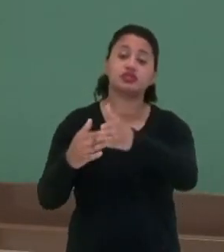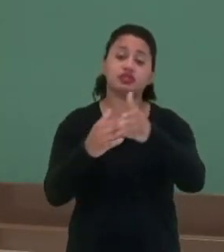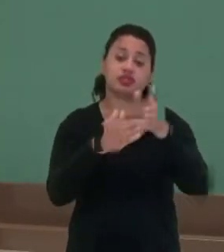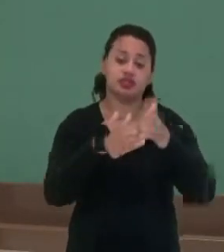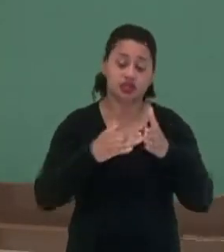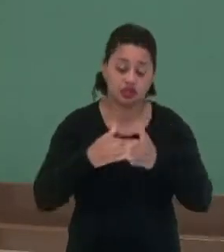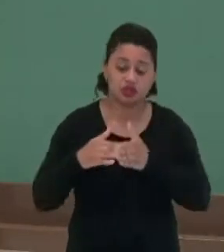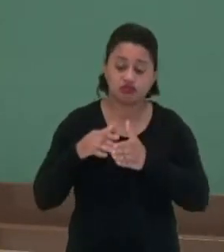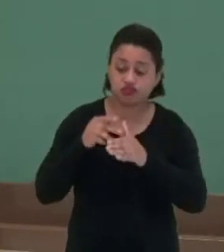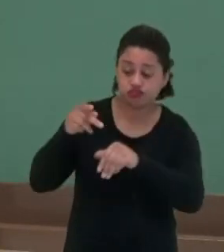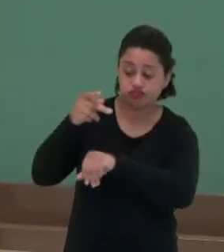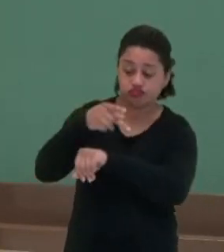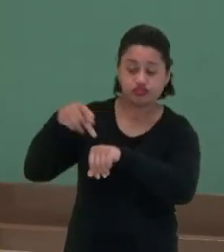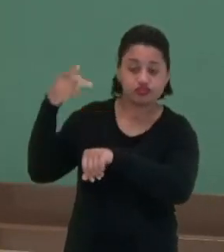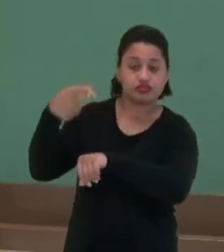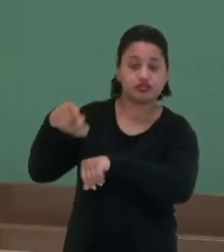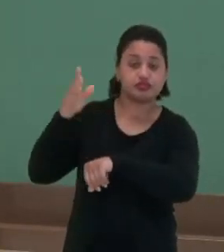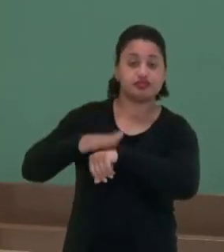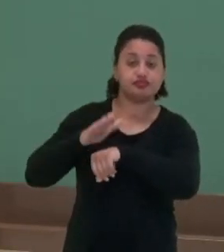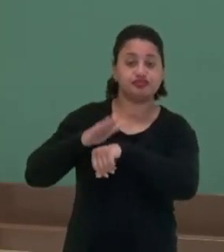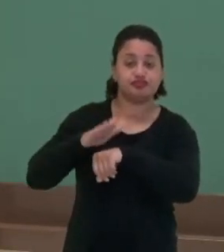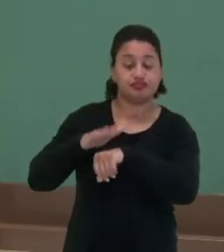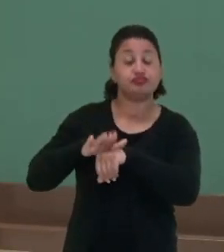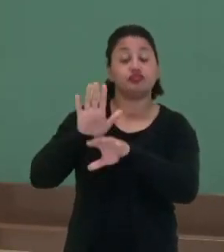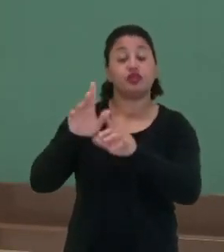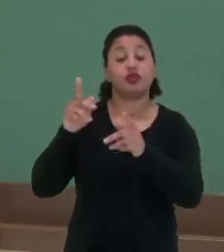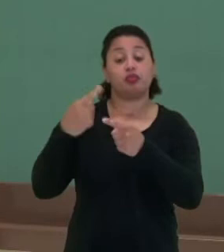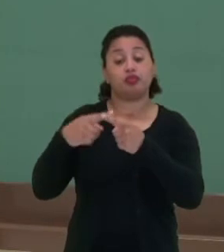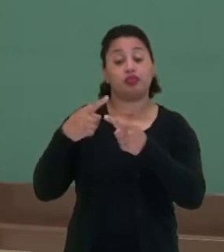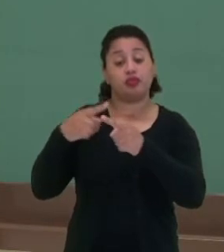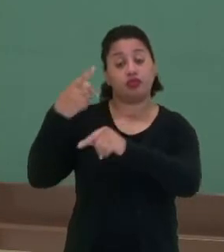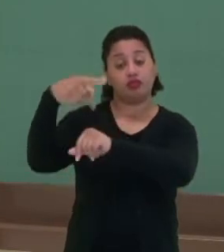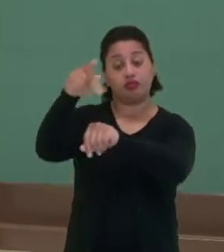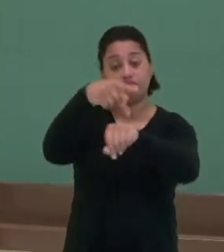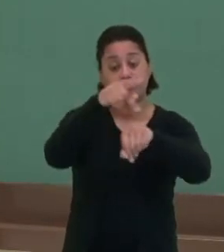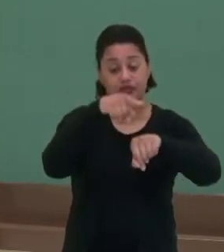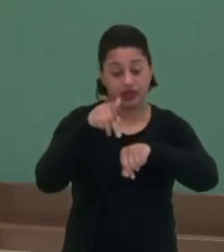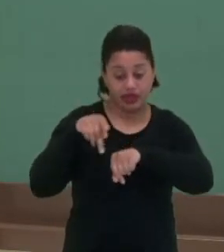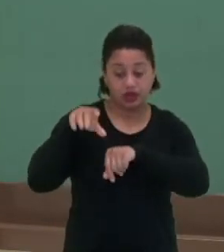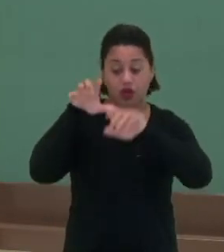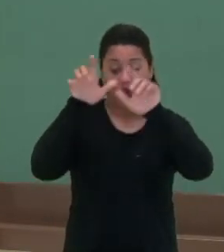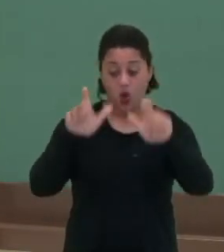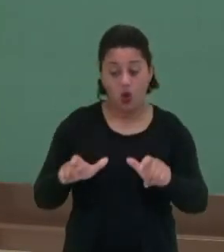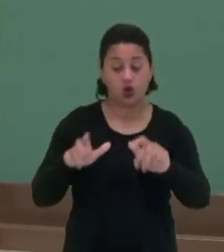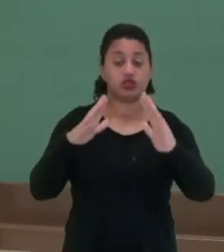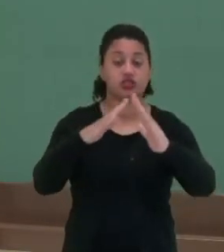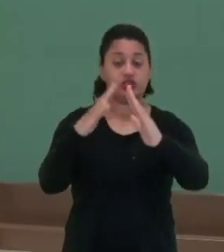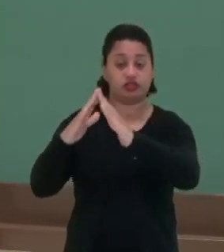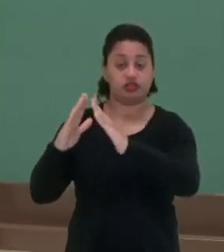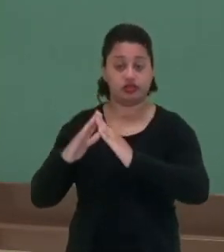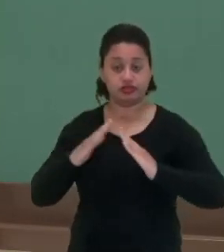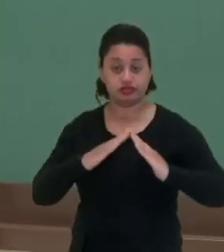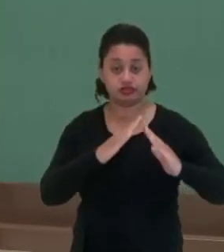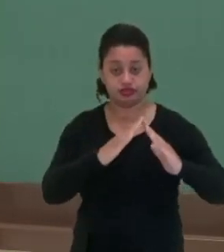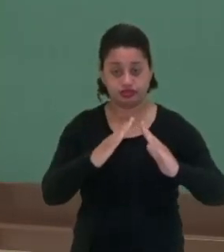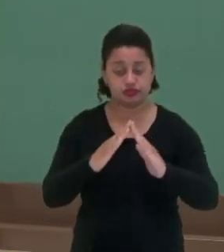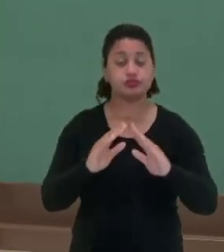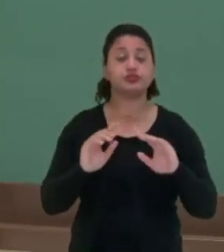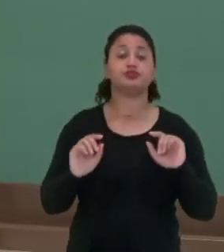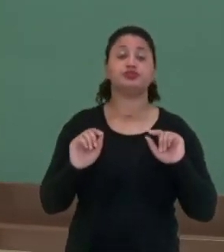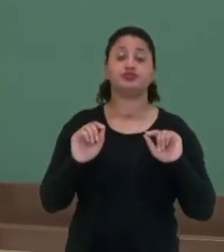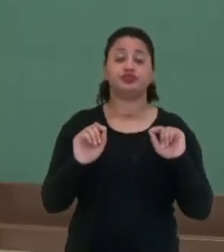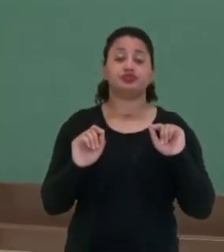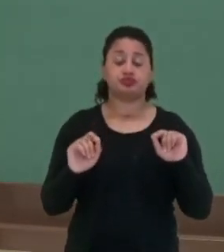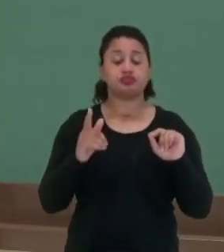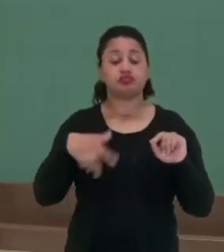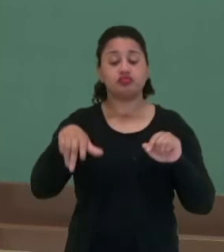seu território. Até mesmo porque as nações em que eles estão estabelecidos, dentro dos territórios em que eles estão estabelecidos,